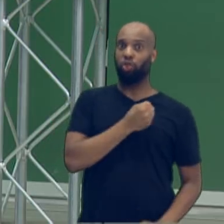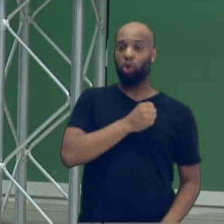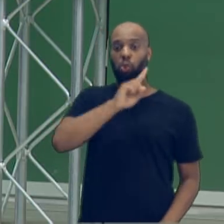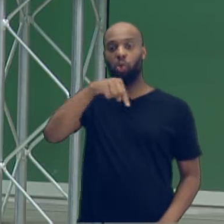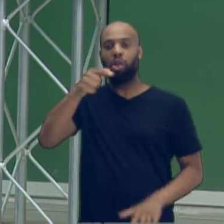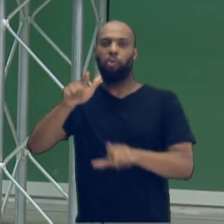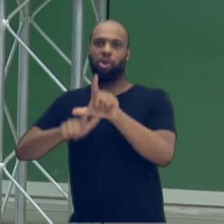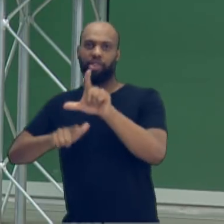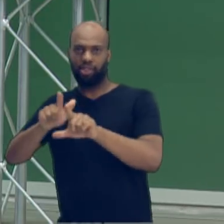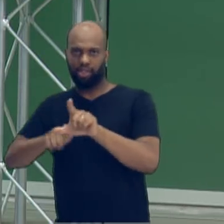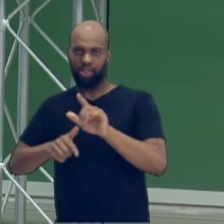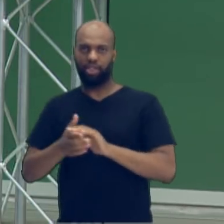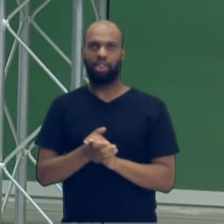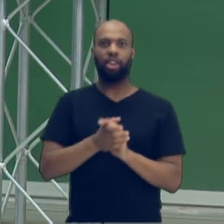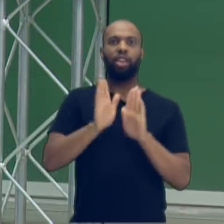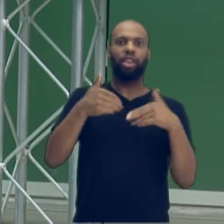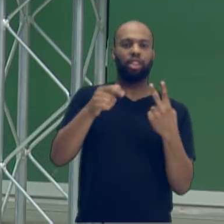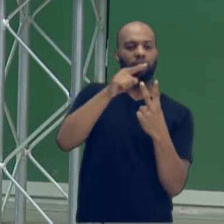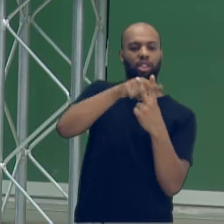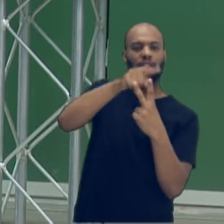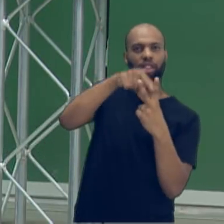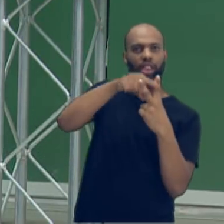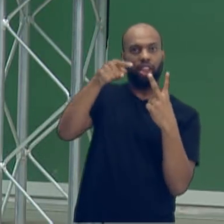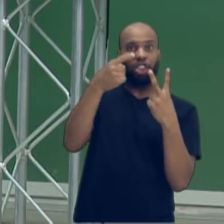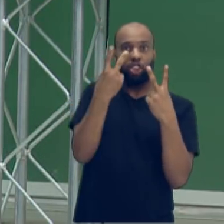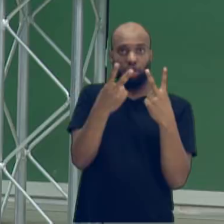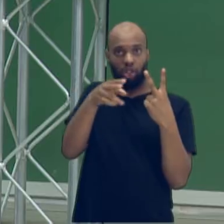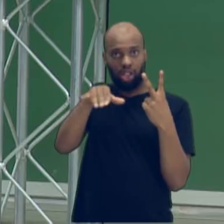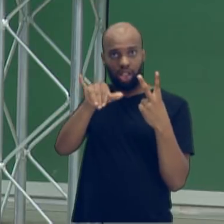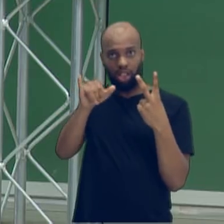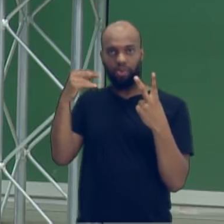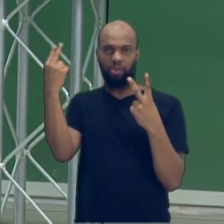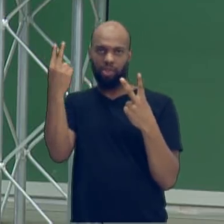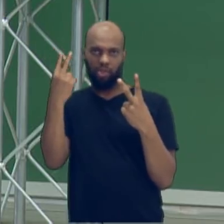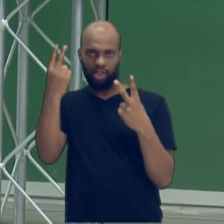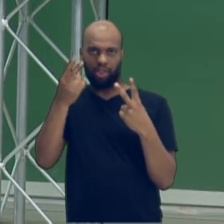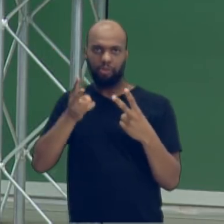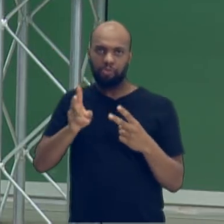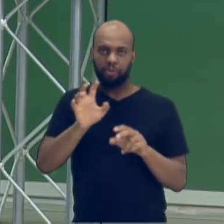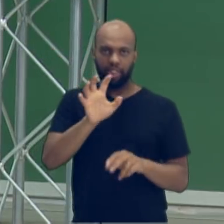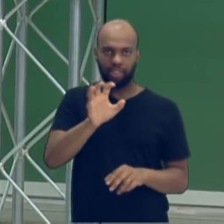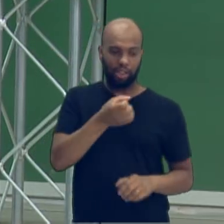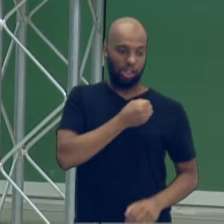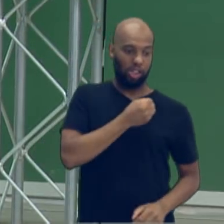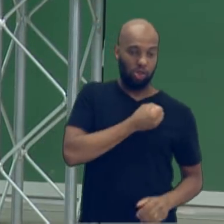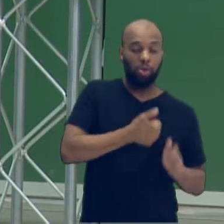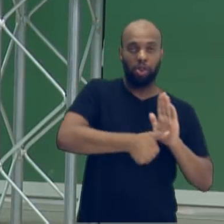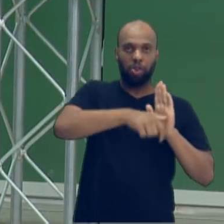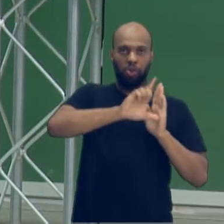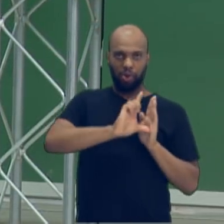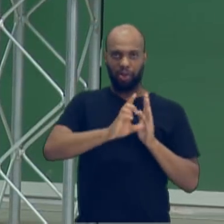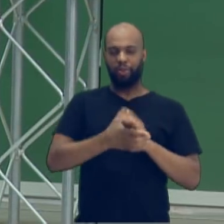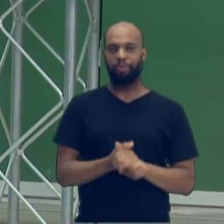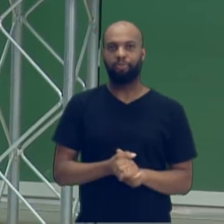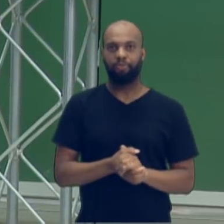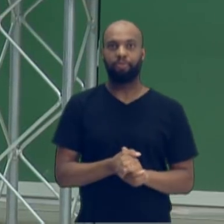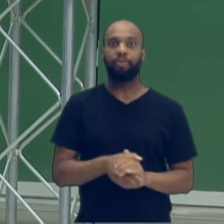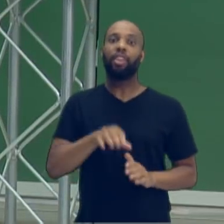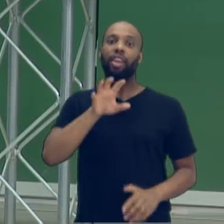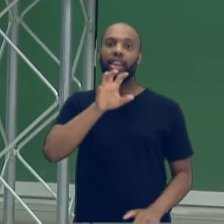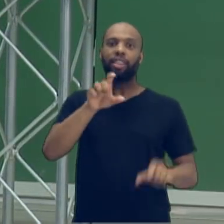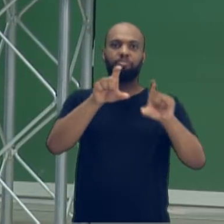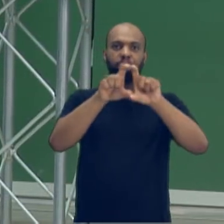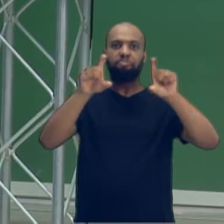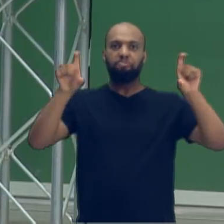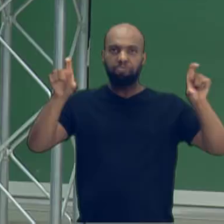vezes 2 resulta em 2y ao quadrado. Né? Seria a expressão